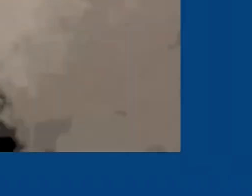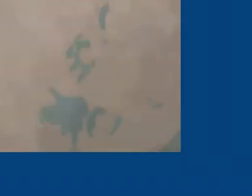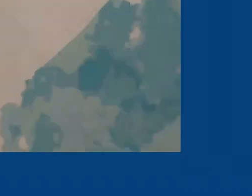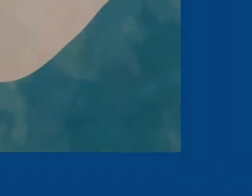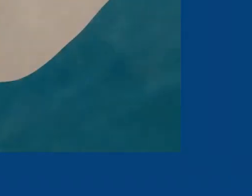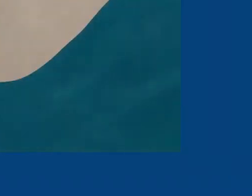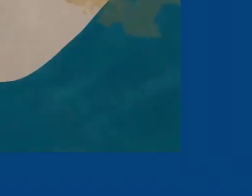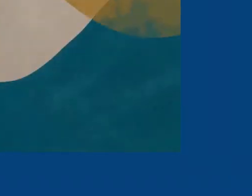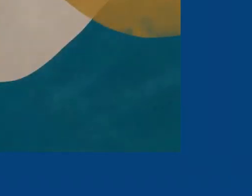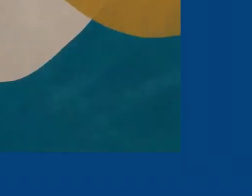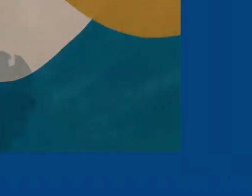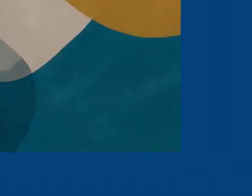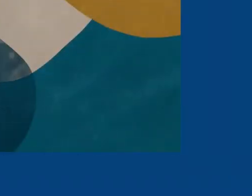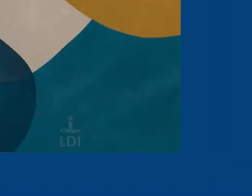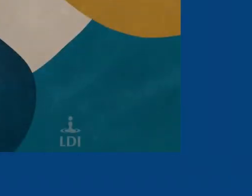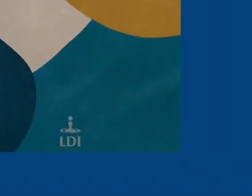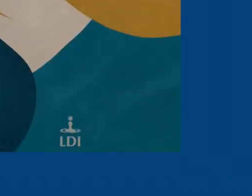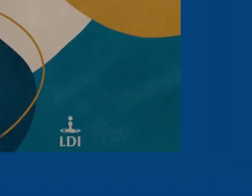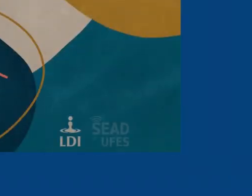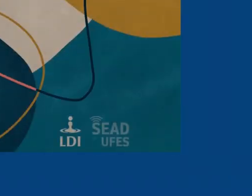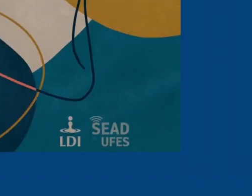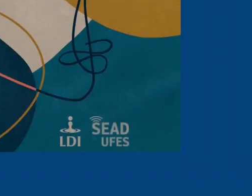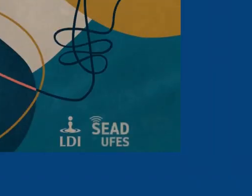E aí